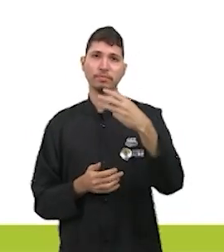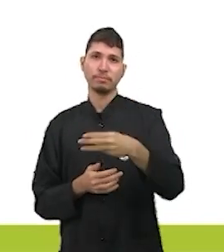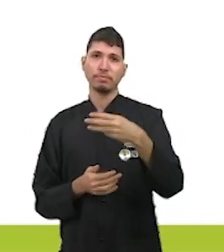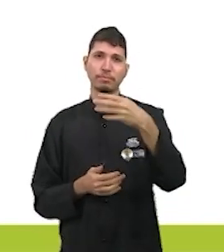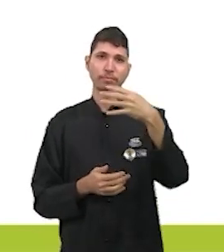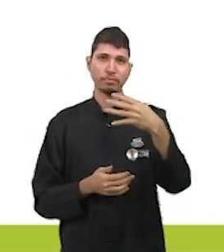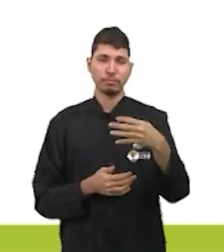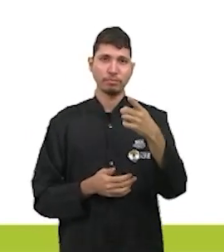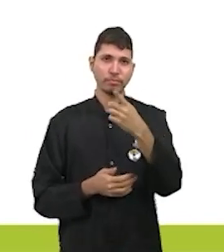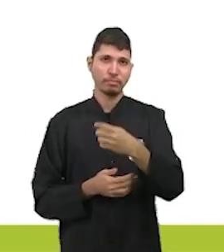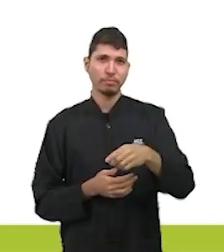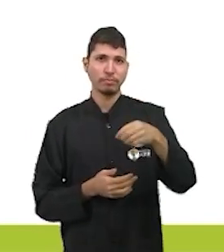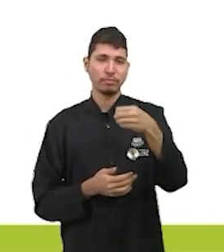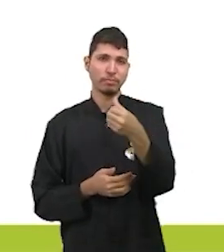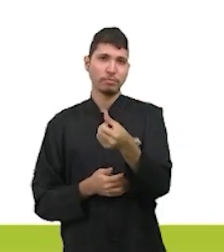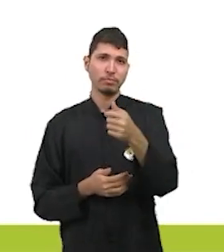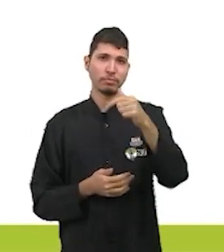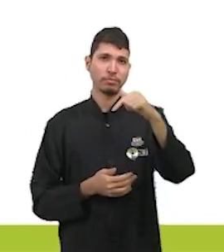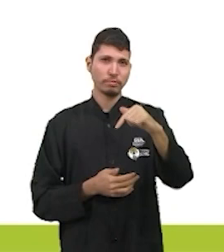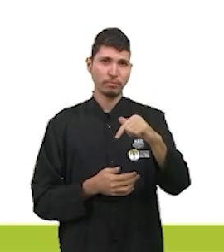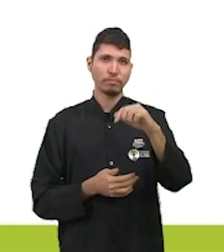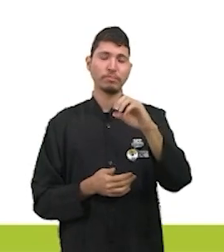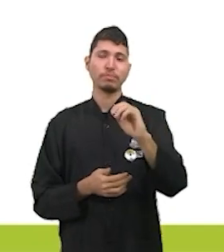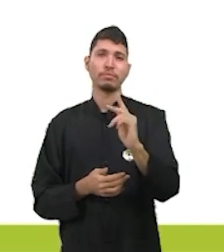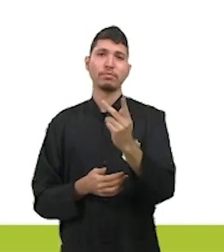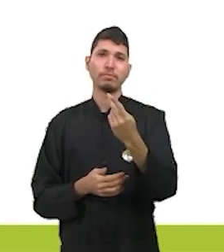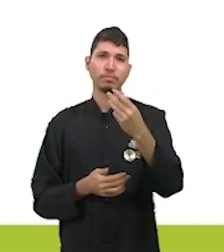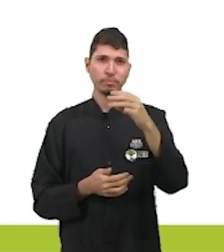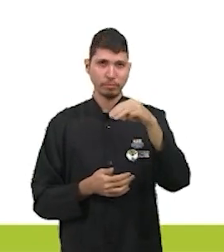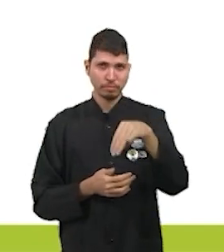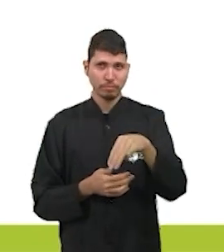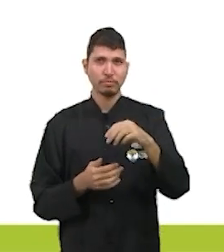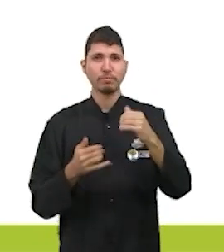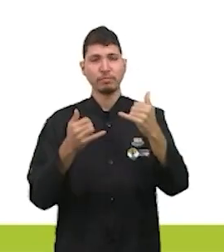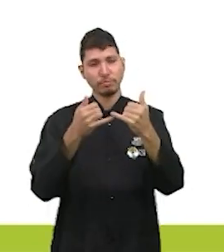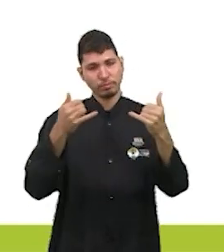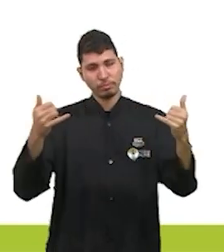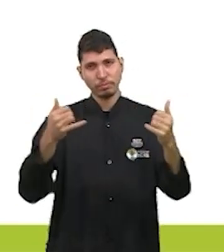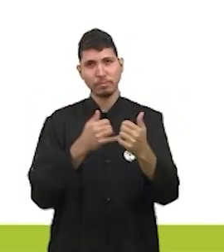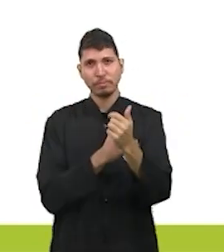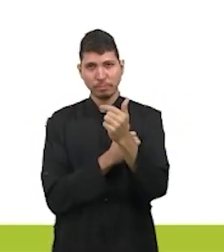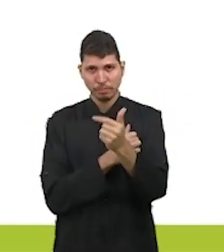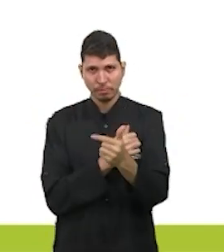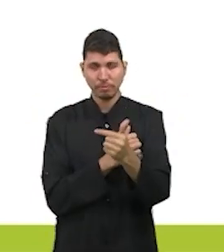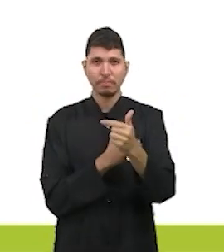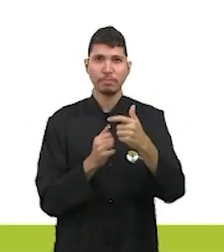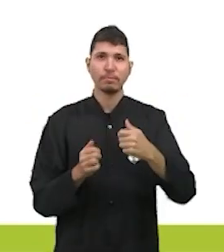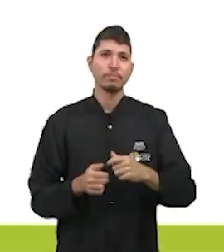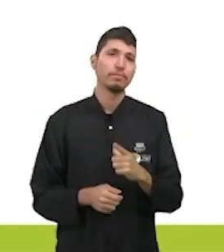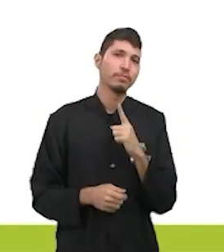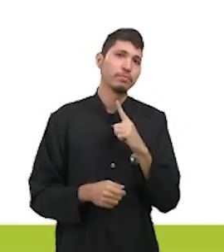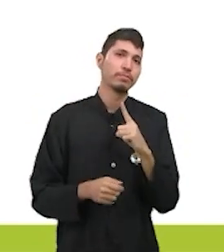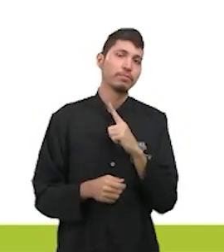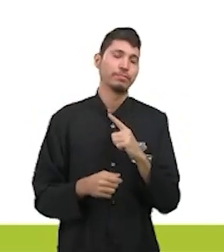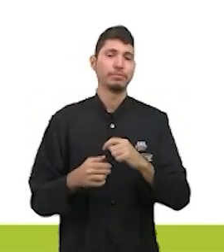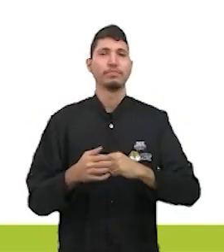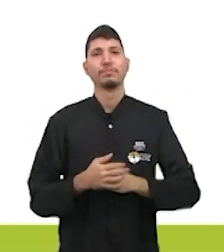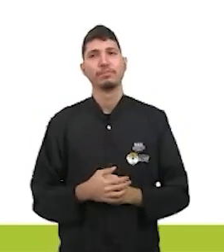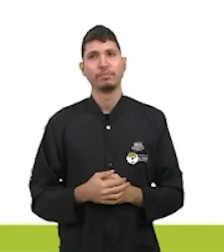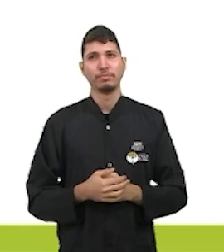34,67 ohms, tá? Vamos analisar o fio 2. O meu fio 2, eu tenho